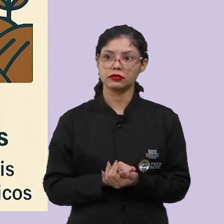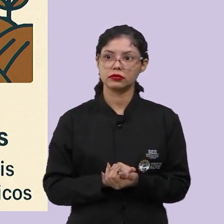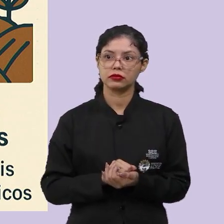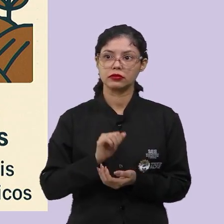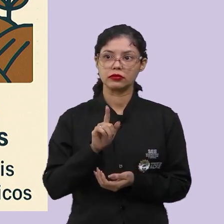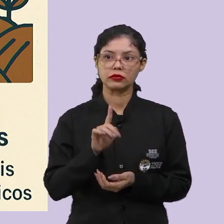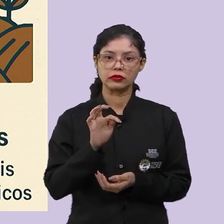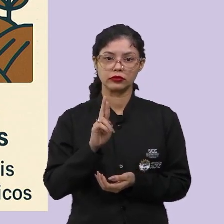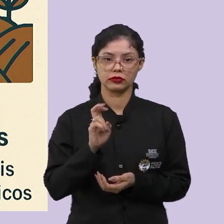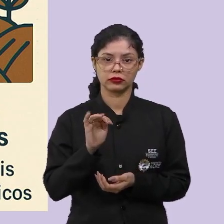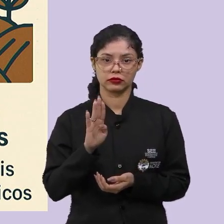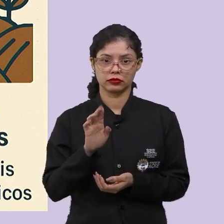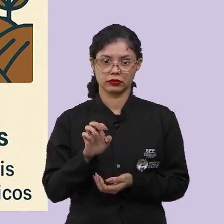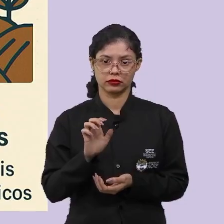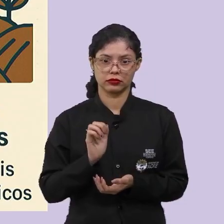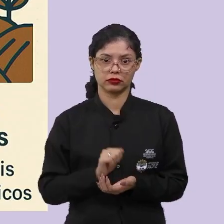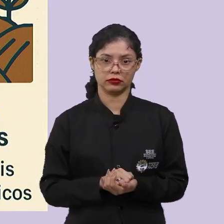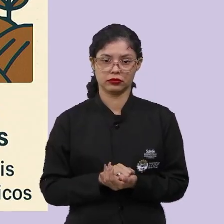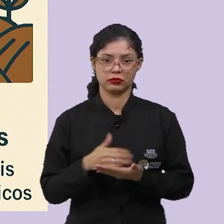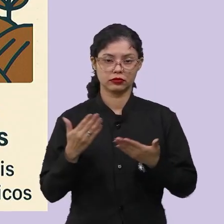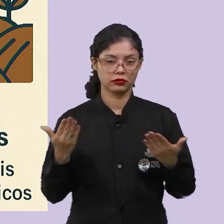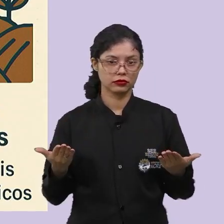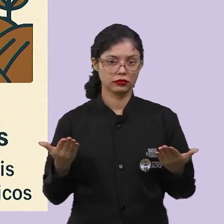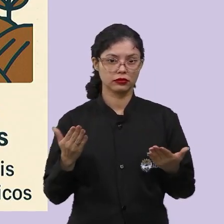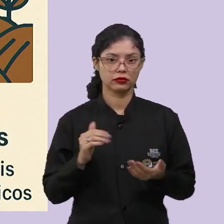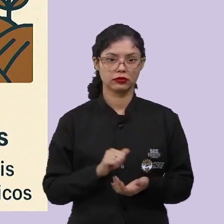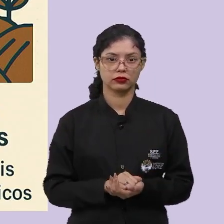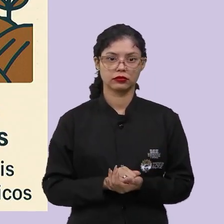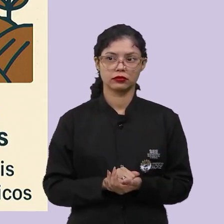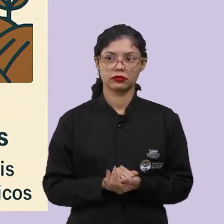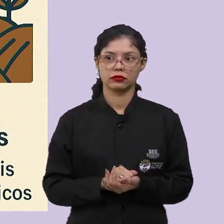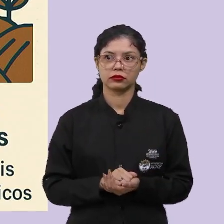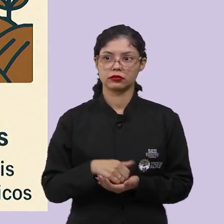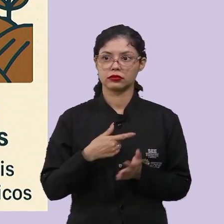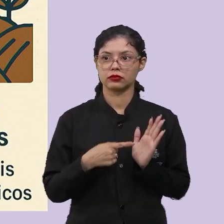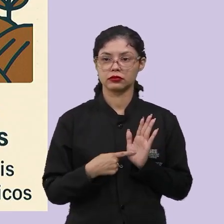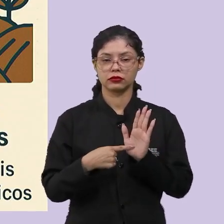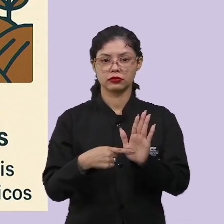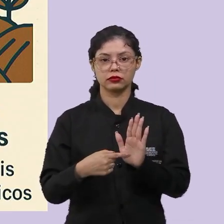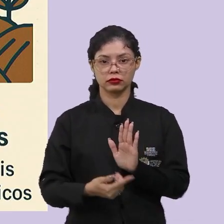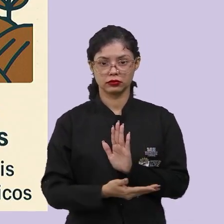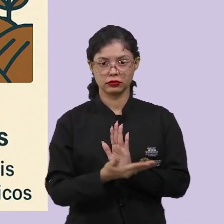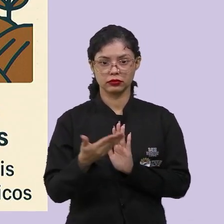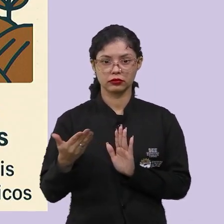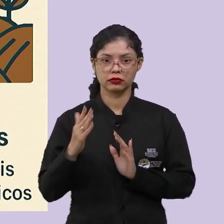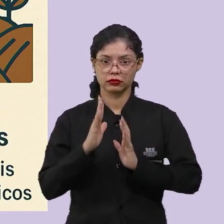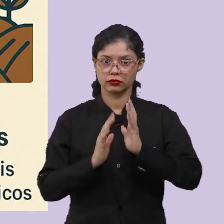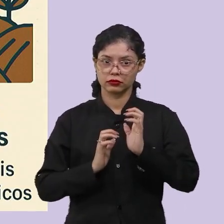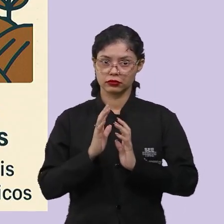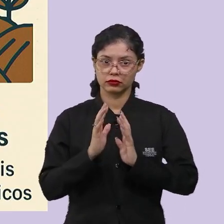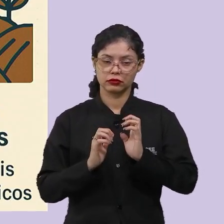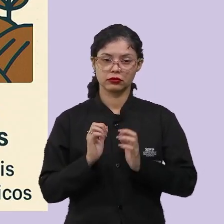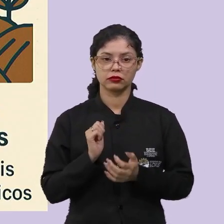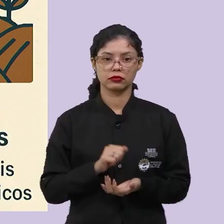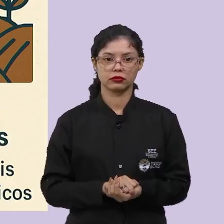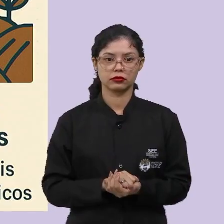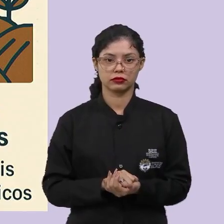Grabbing, conforme a gente aprendeu. Então, pessoal, aqui nós apresentamos também os conflitos, olha